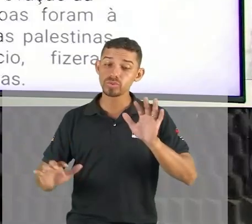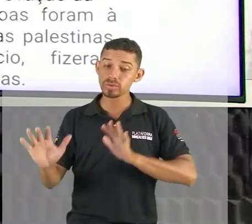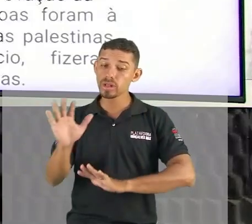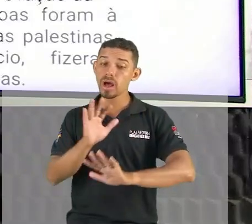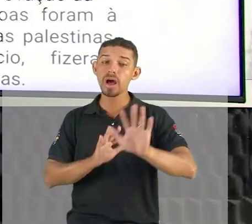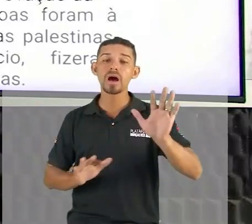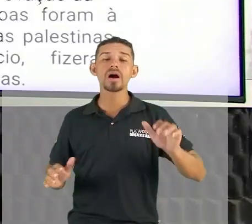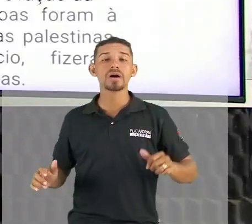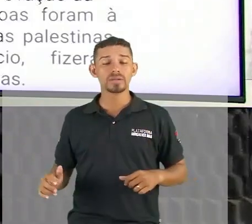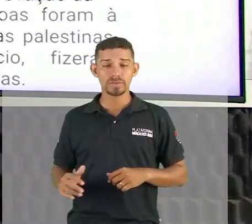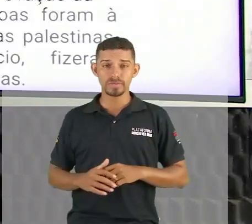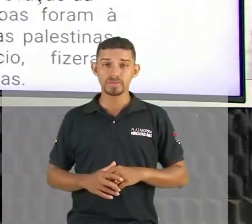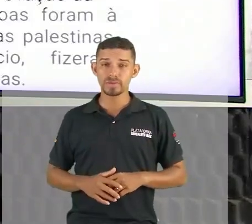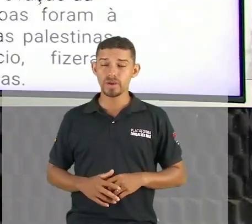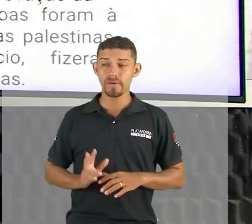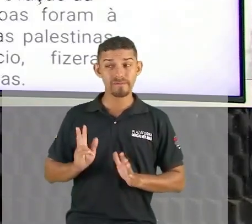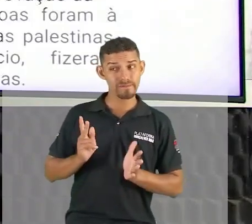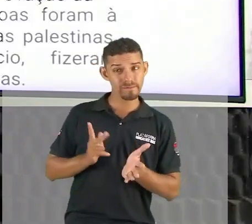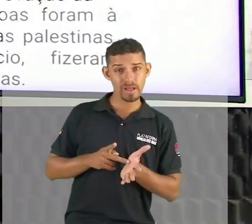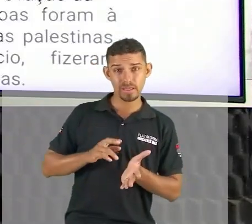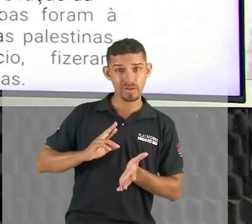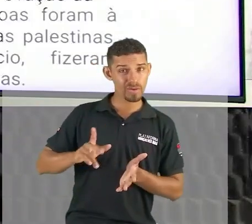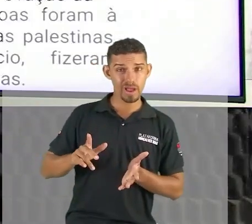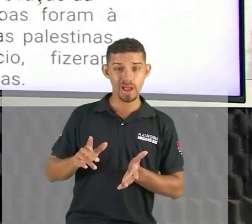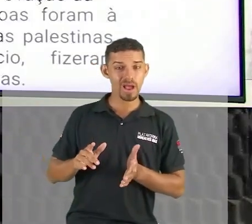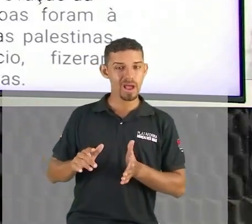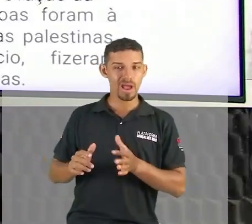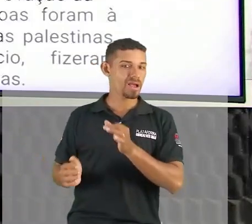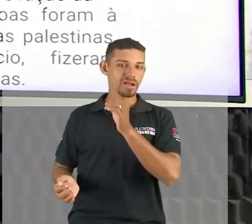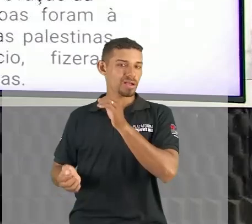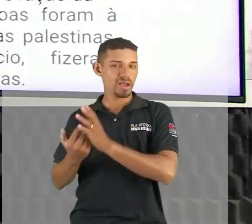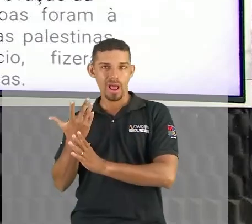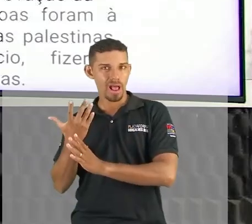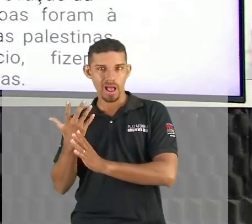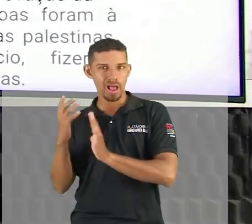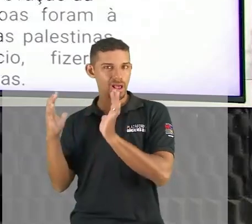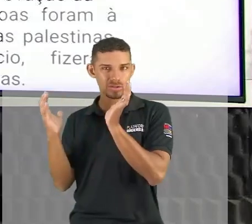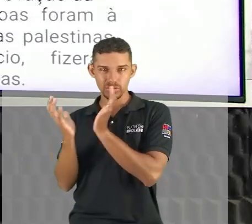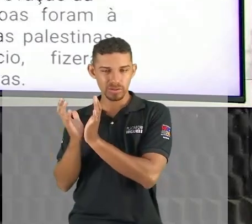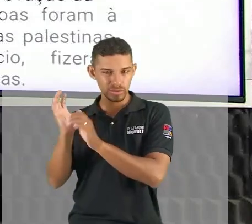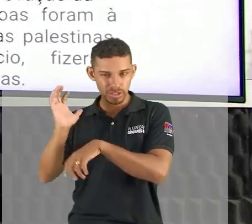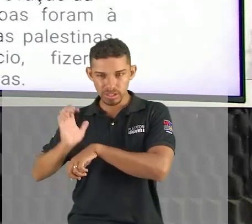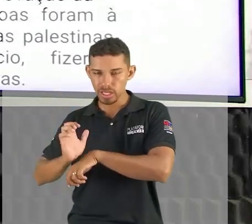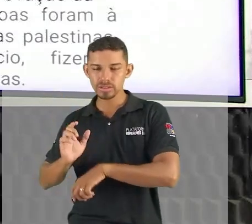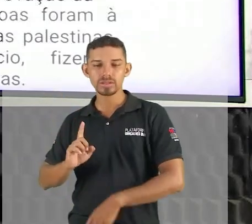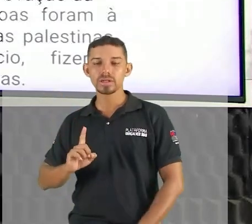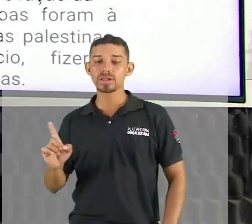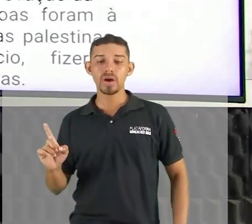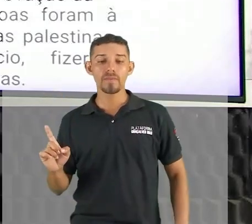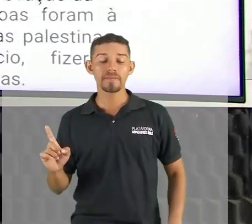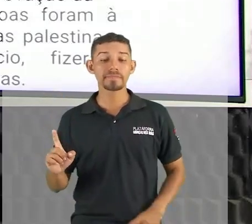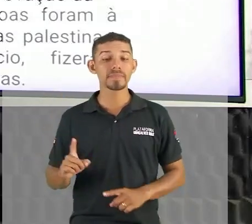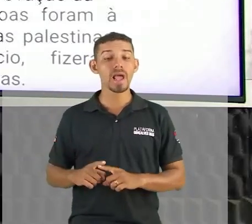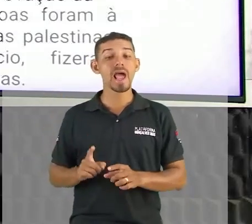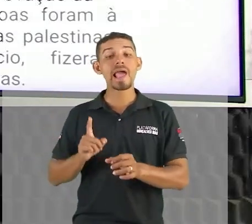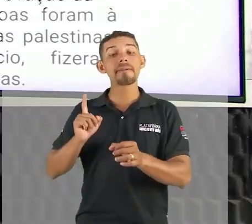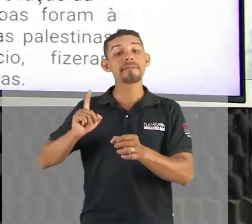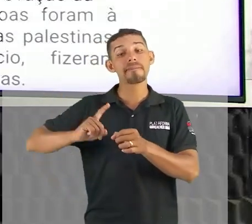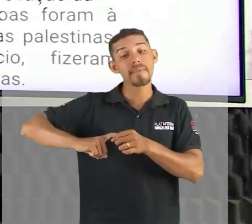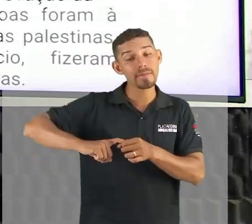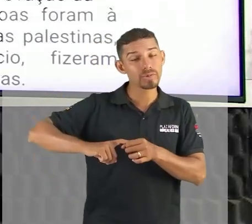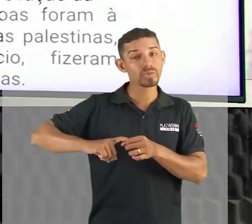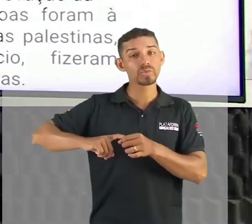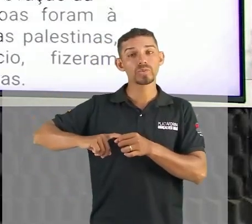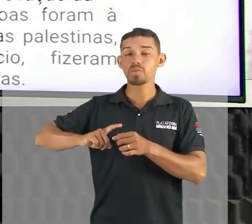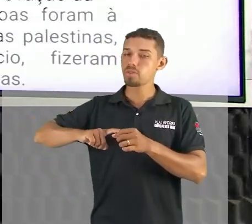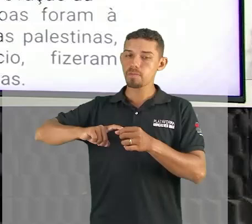porque, de fato, não é a criação do Estado, né? E aí a questão ela traz muito bem isso, né? Ou seja, não tem